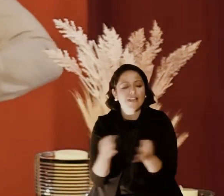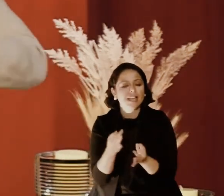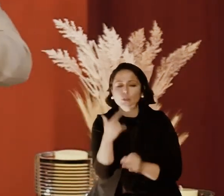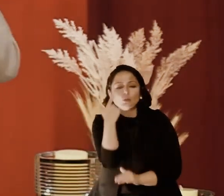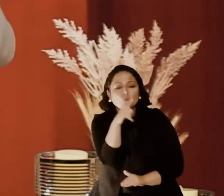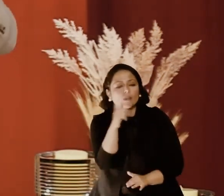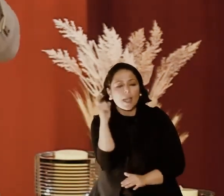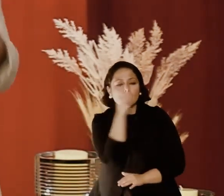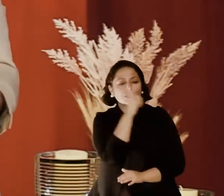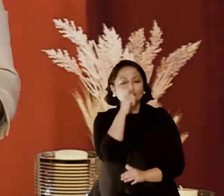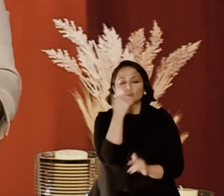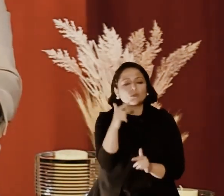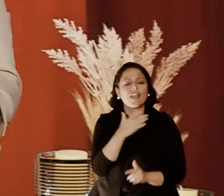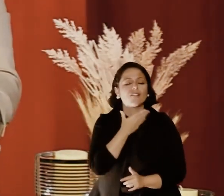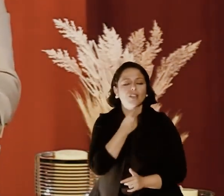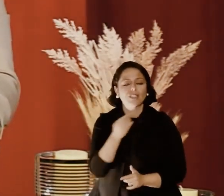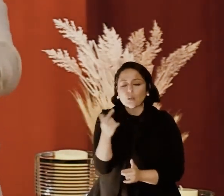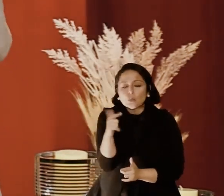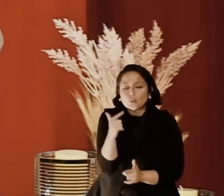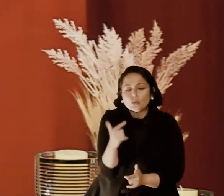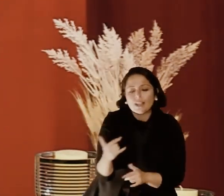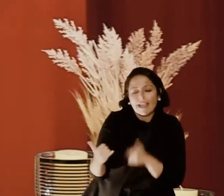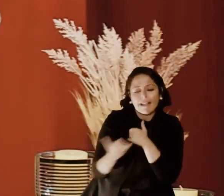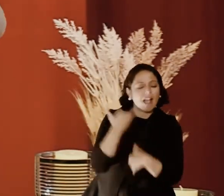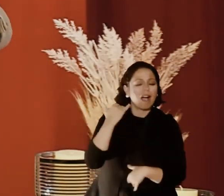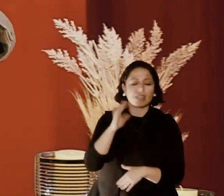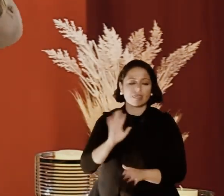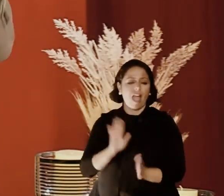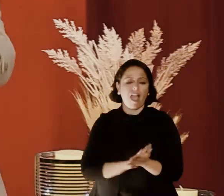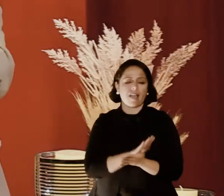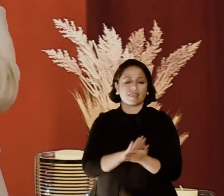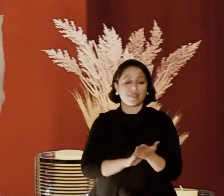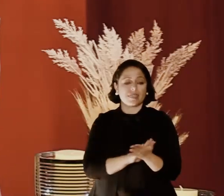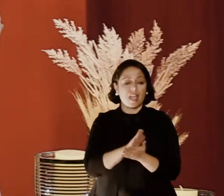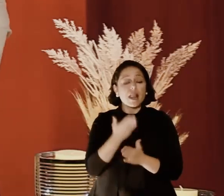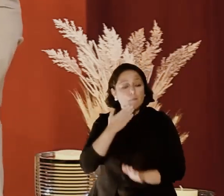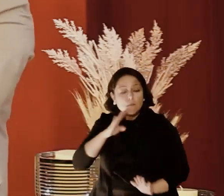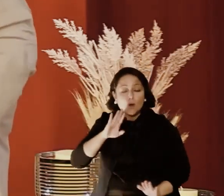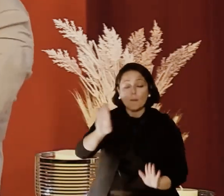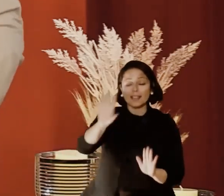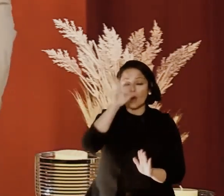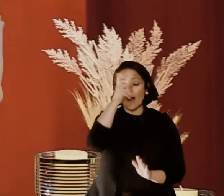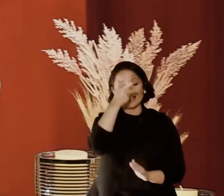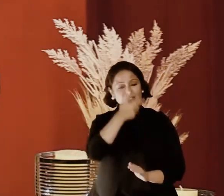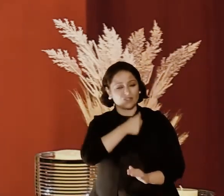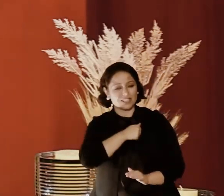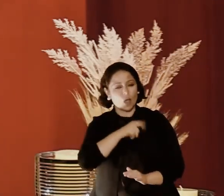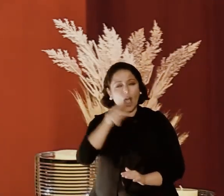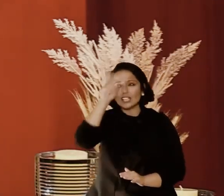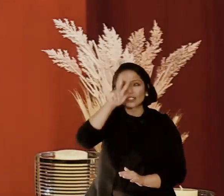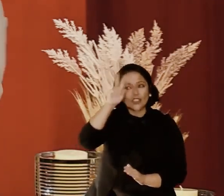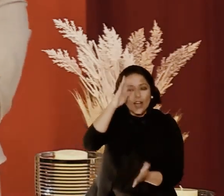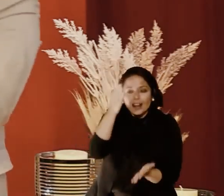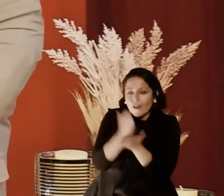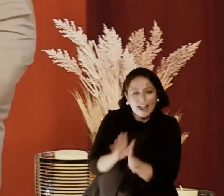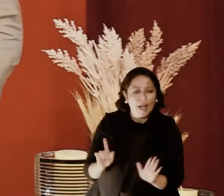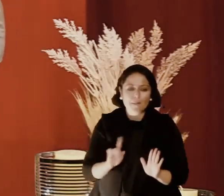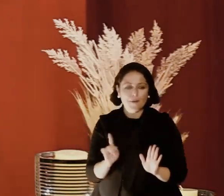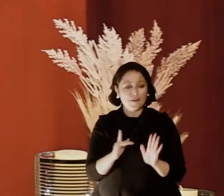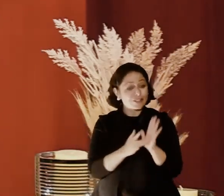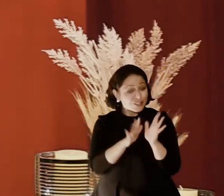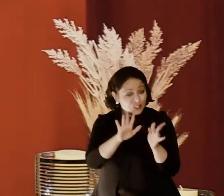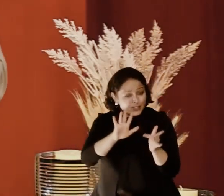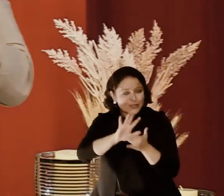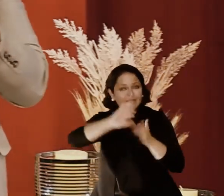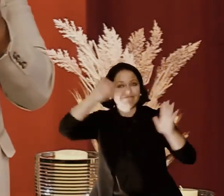mente. E ele prometeu a salvação, e a salvação chegou. Mas a história não acabou. Jesus na cruz